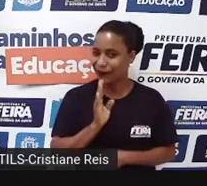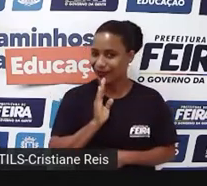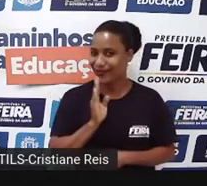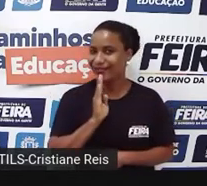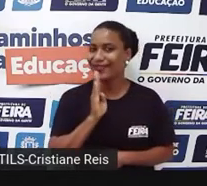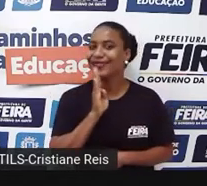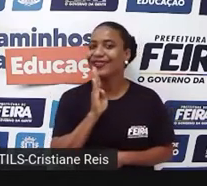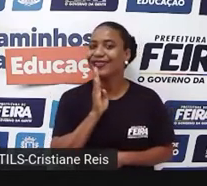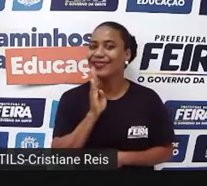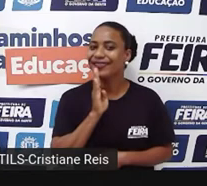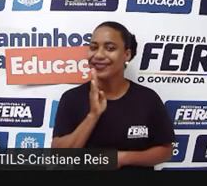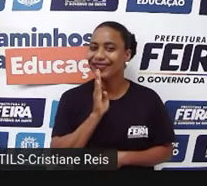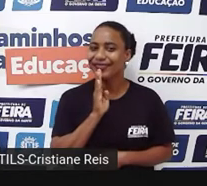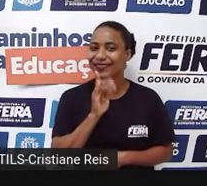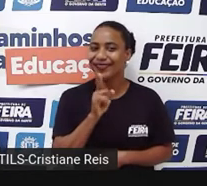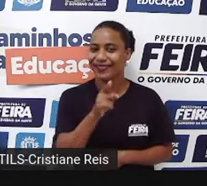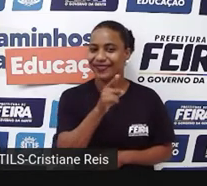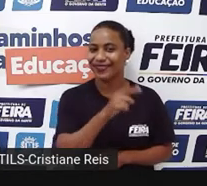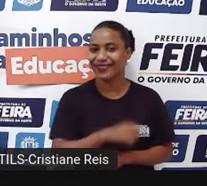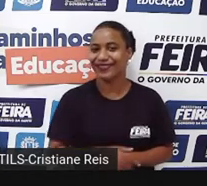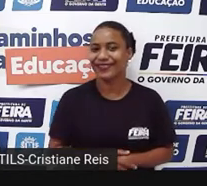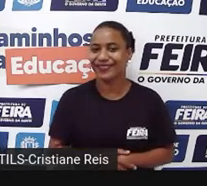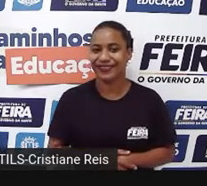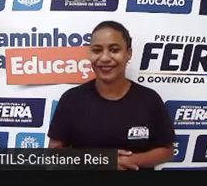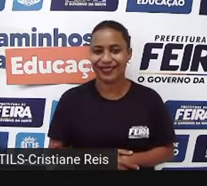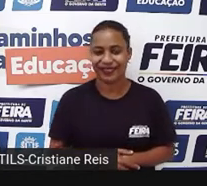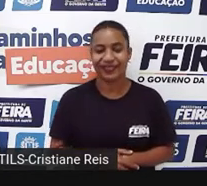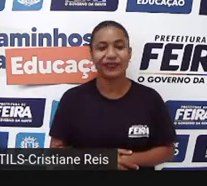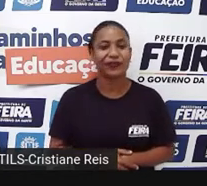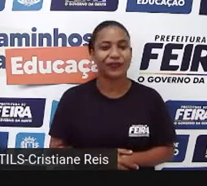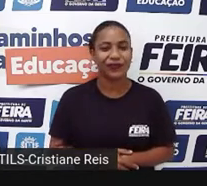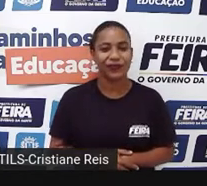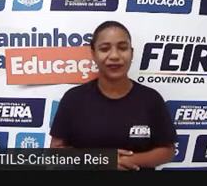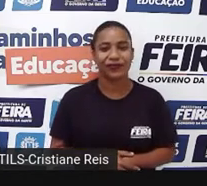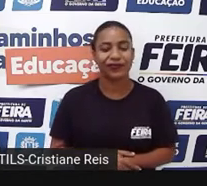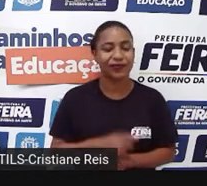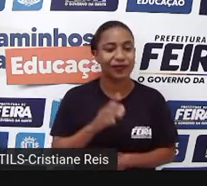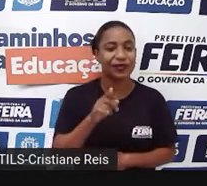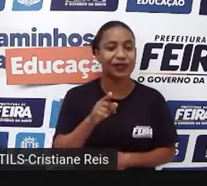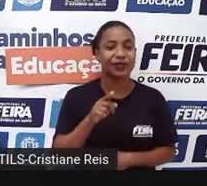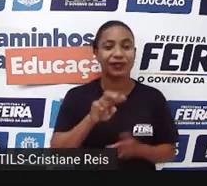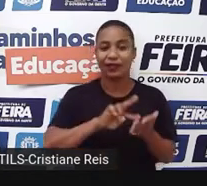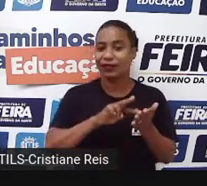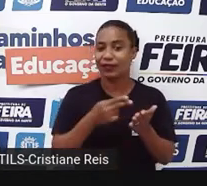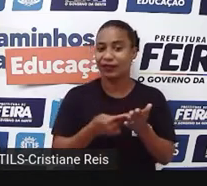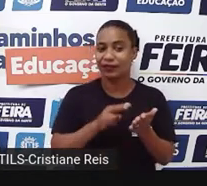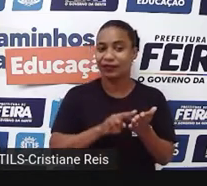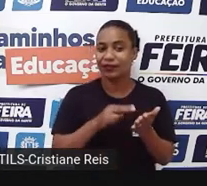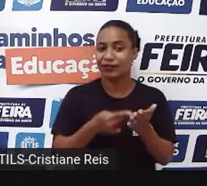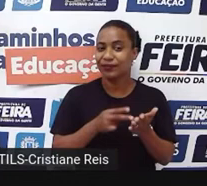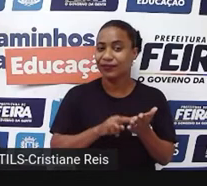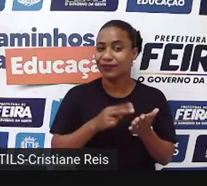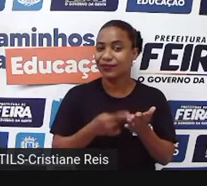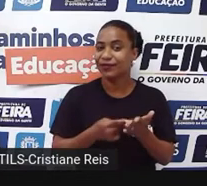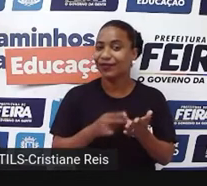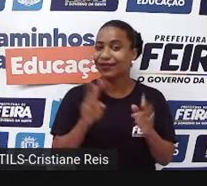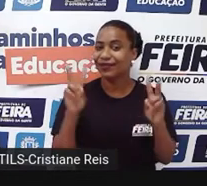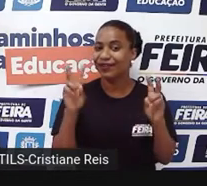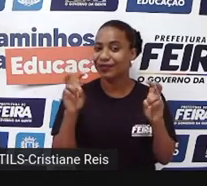conhecem. Fast and Furious. Então a gente traduz como esse filme, me ajudem aí. Quem